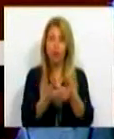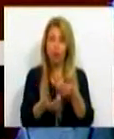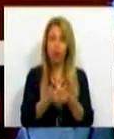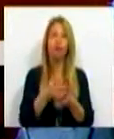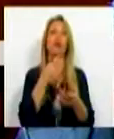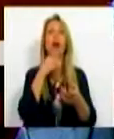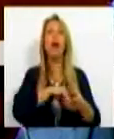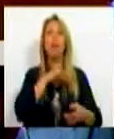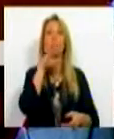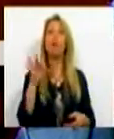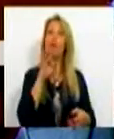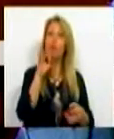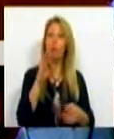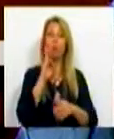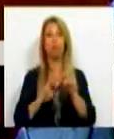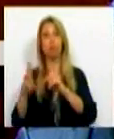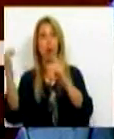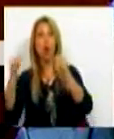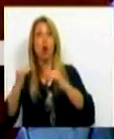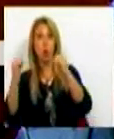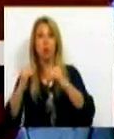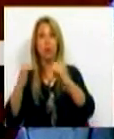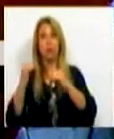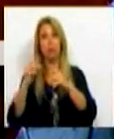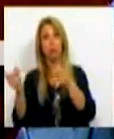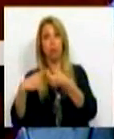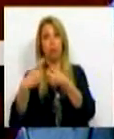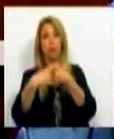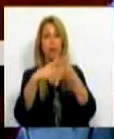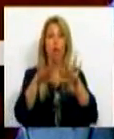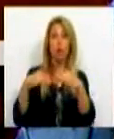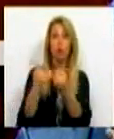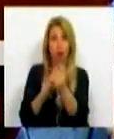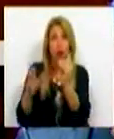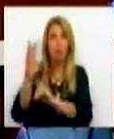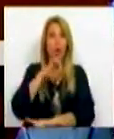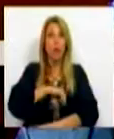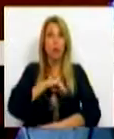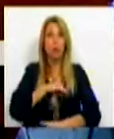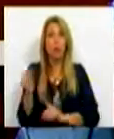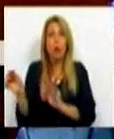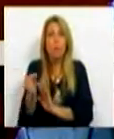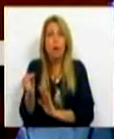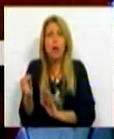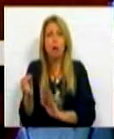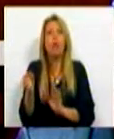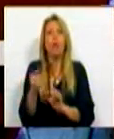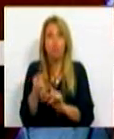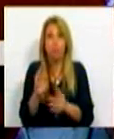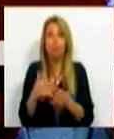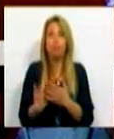em concertação com os parceiros sociais, o salário mínimo. Isto também é um incentivo para a reposição dos